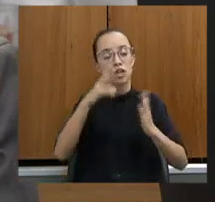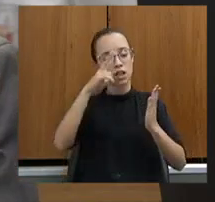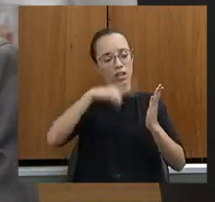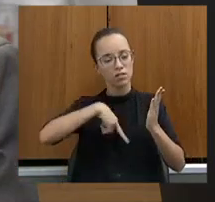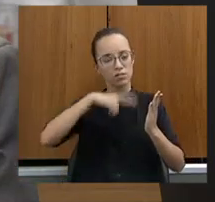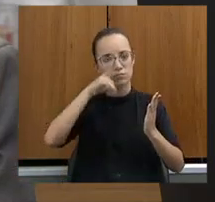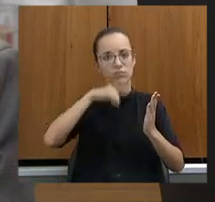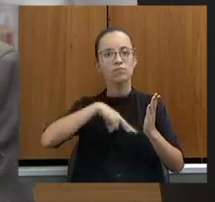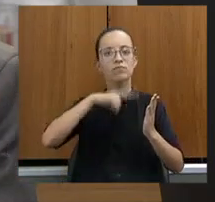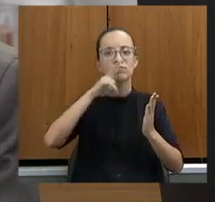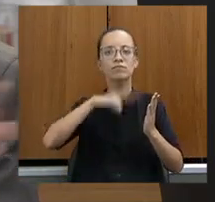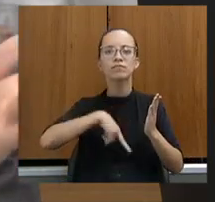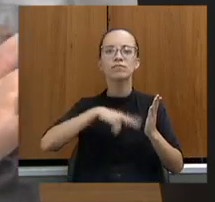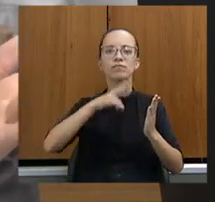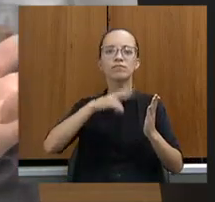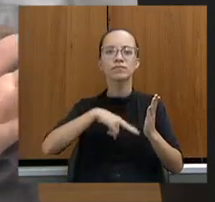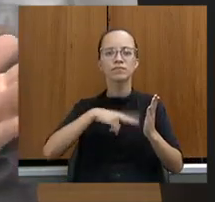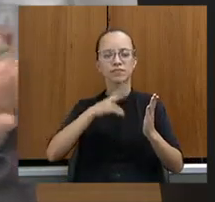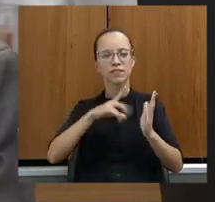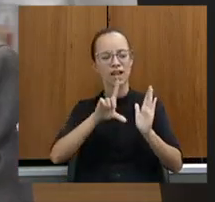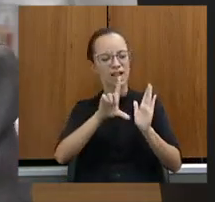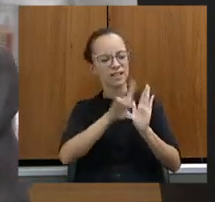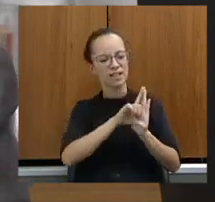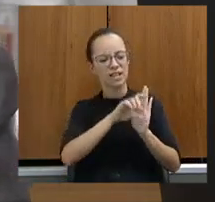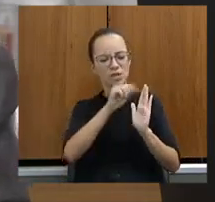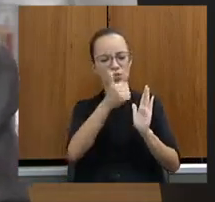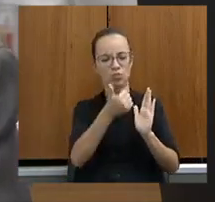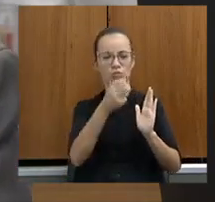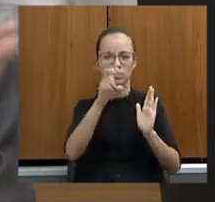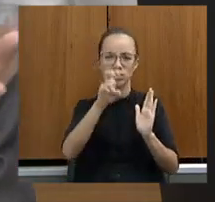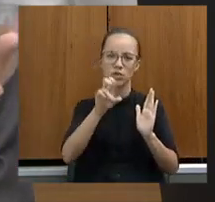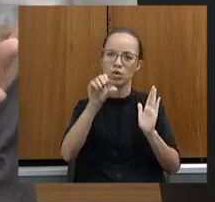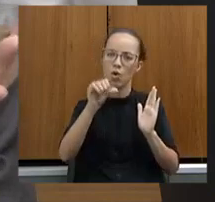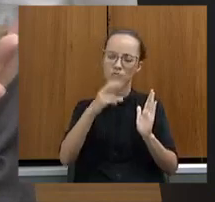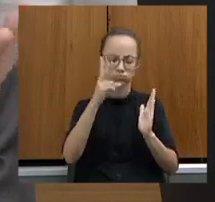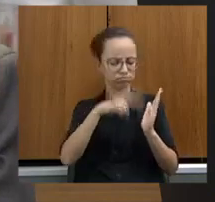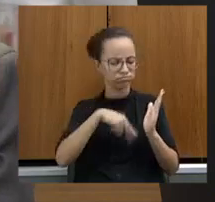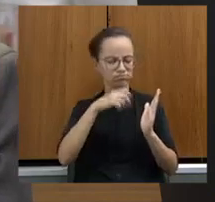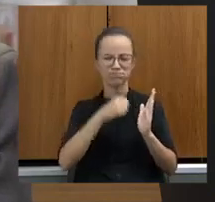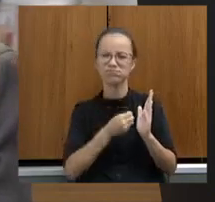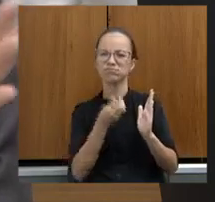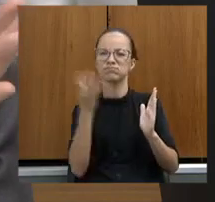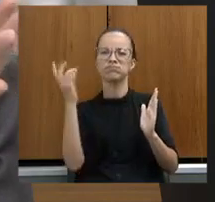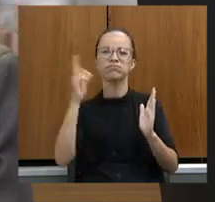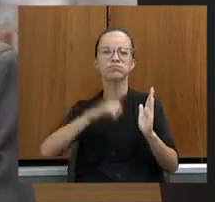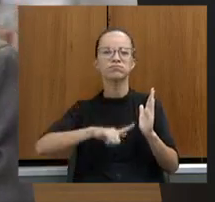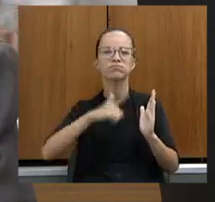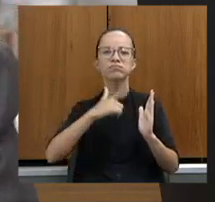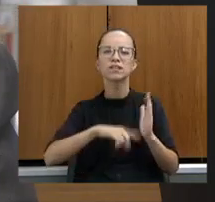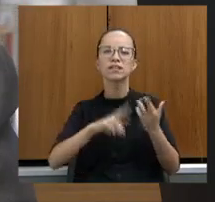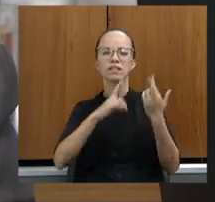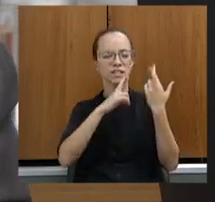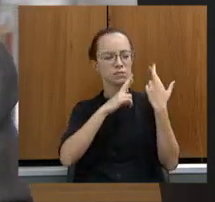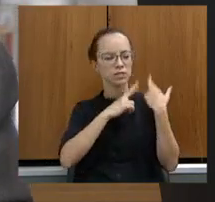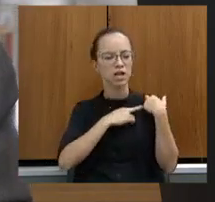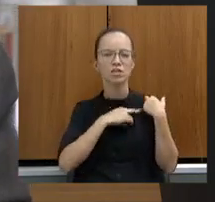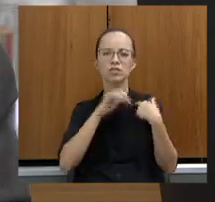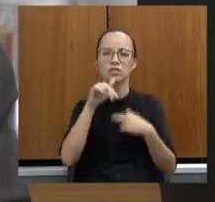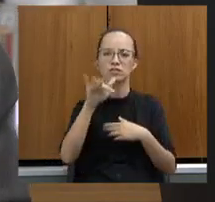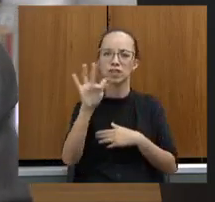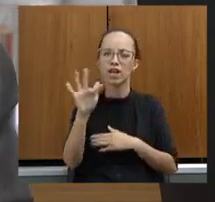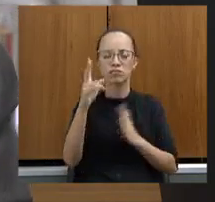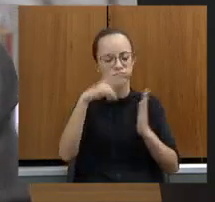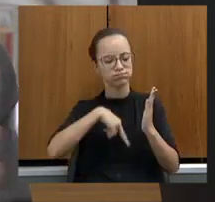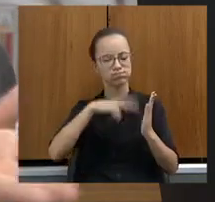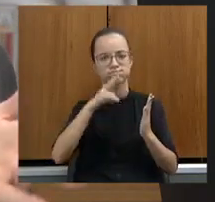Então já li a lei complementar 159 a 178 diversas vezes e a lei da cidade fiscal no regime